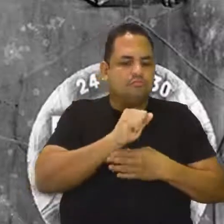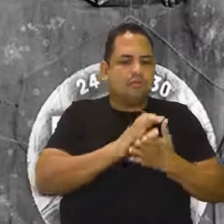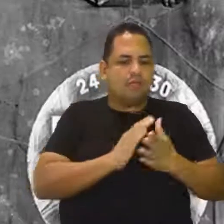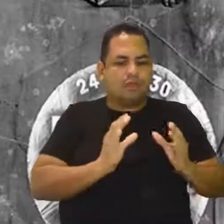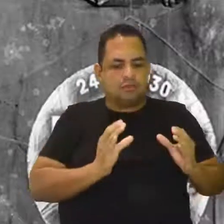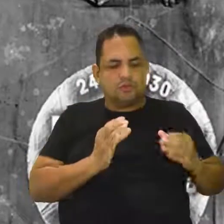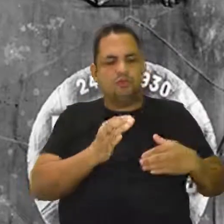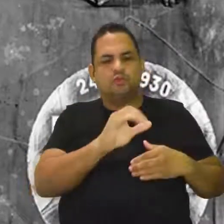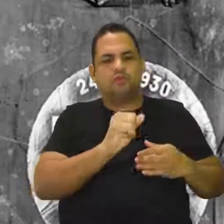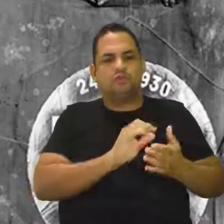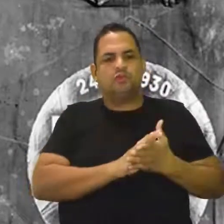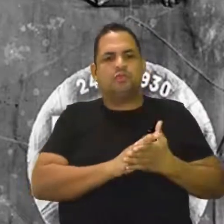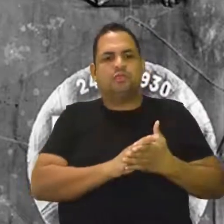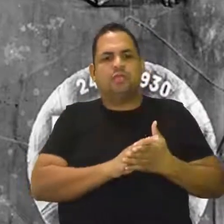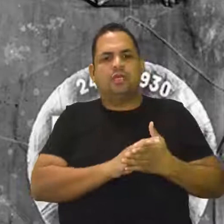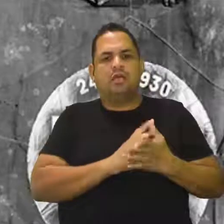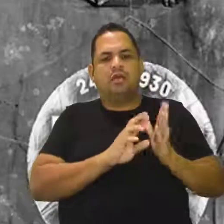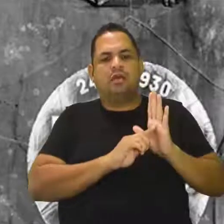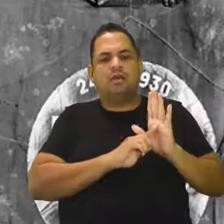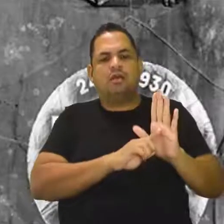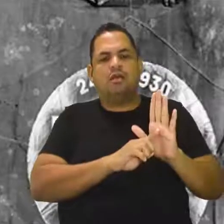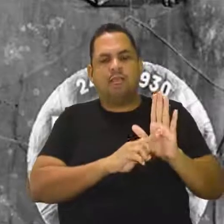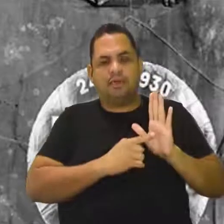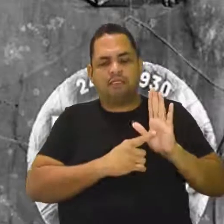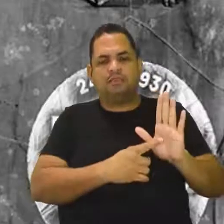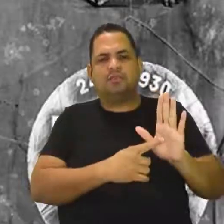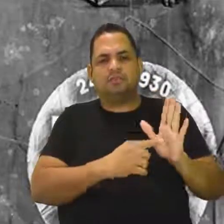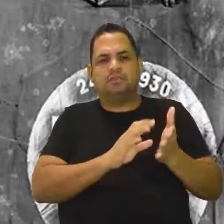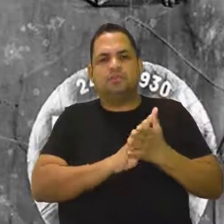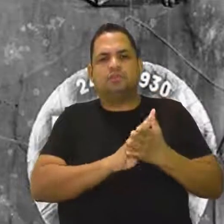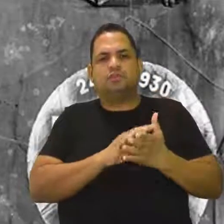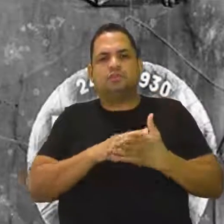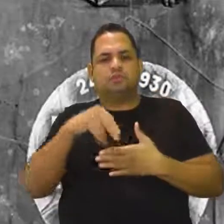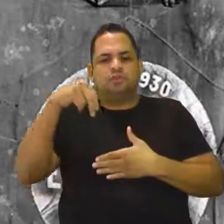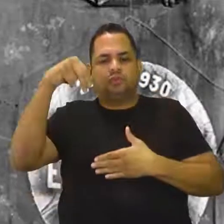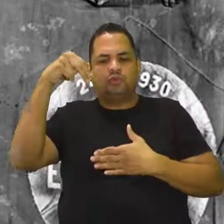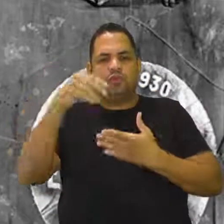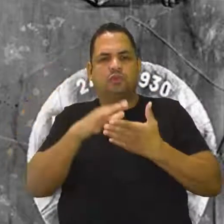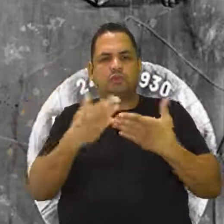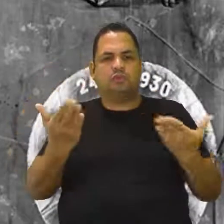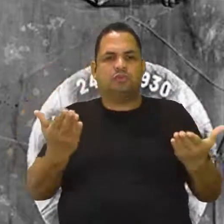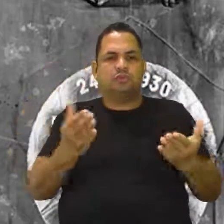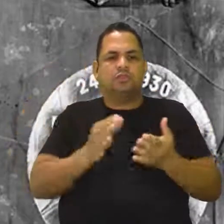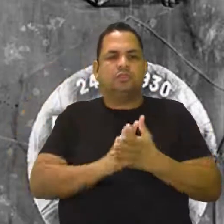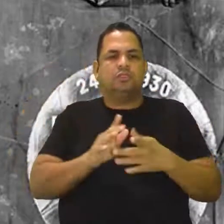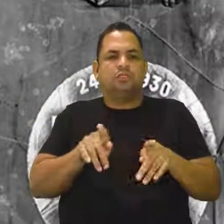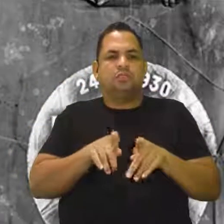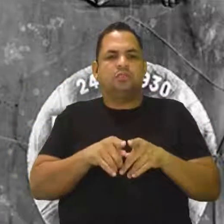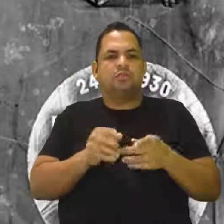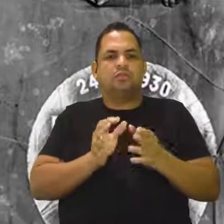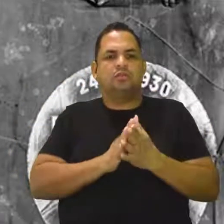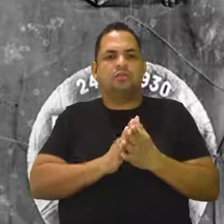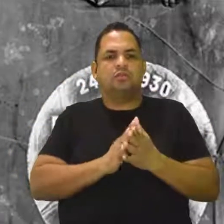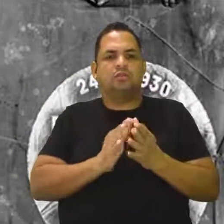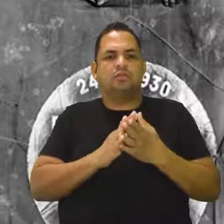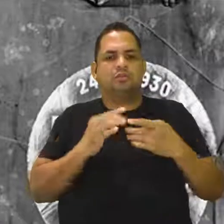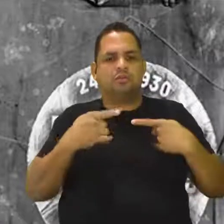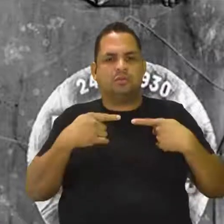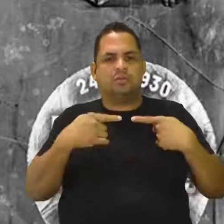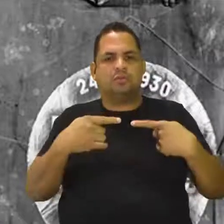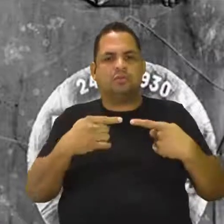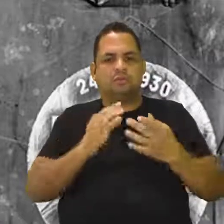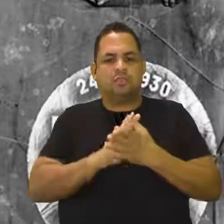como foi João Pessoa, que vai vir de vices de Getúlio Vargas, e eles vão concorrer